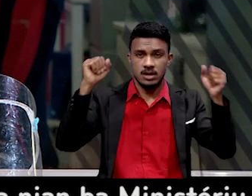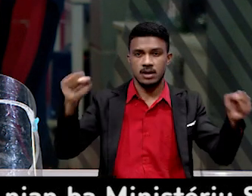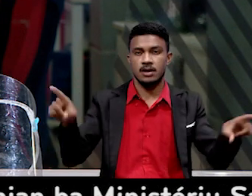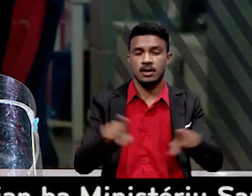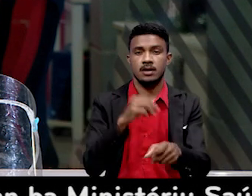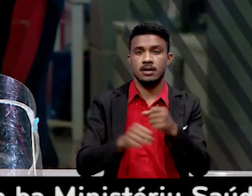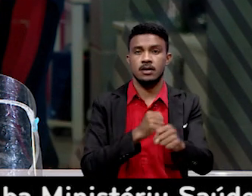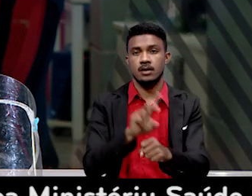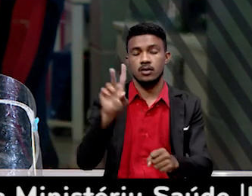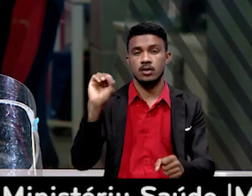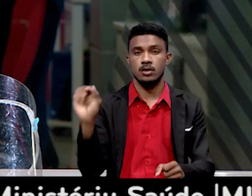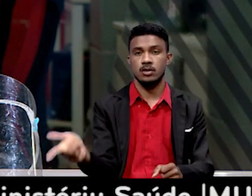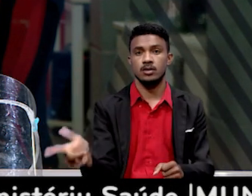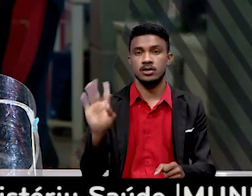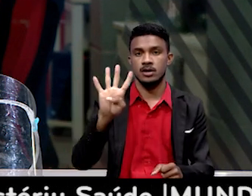Hat.